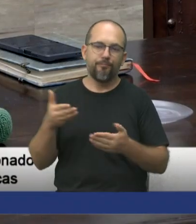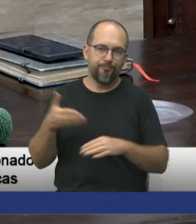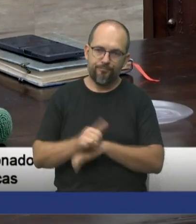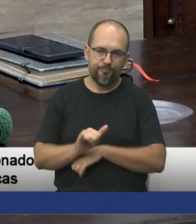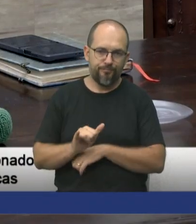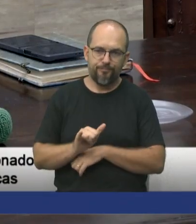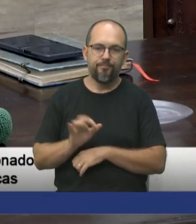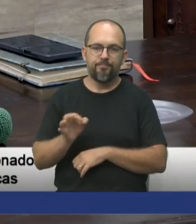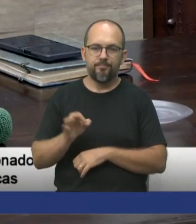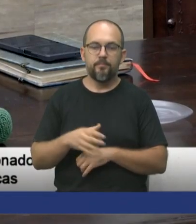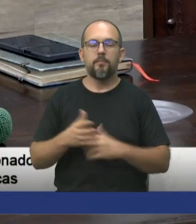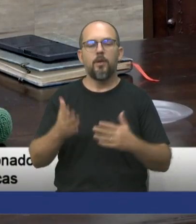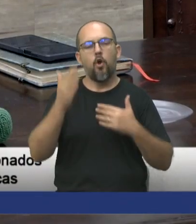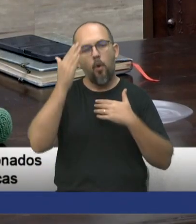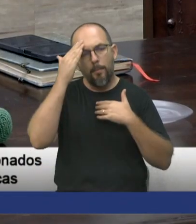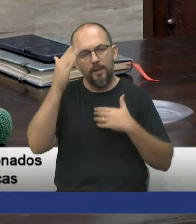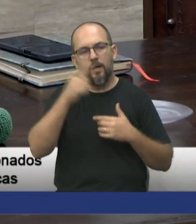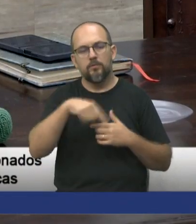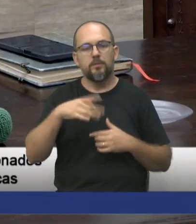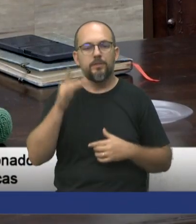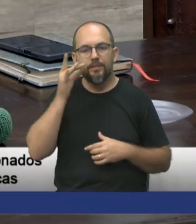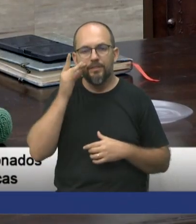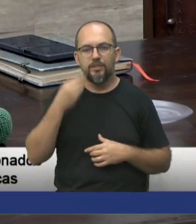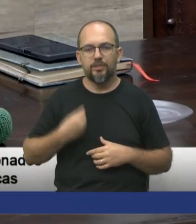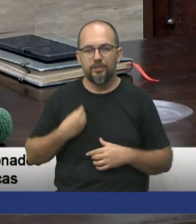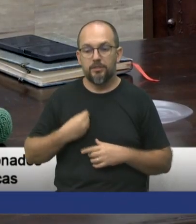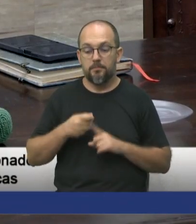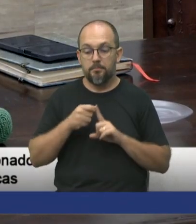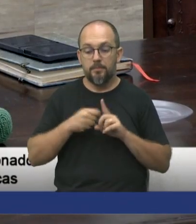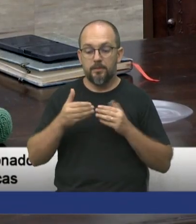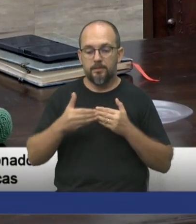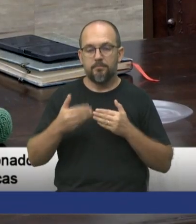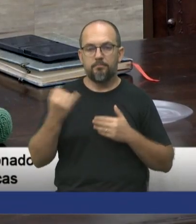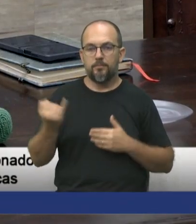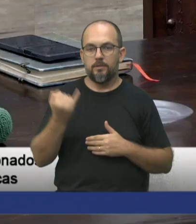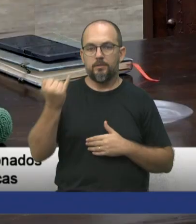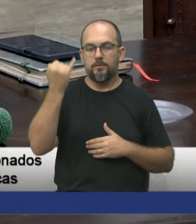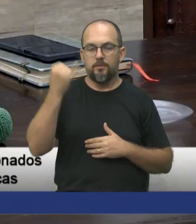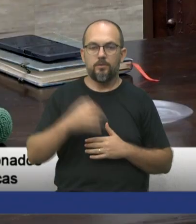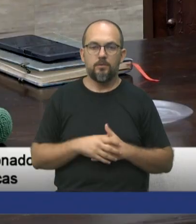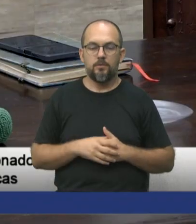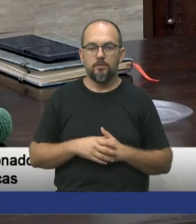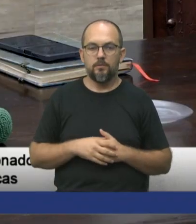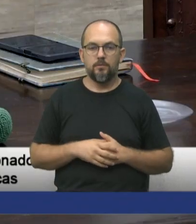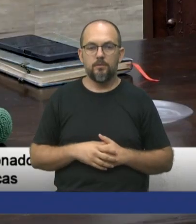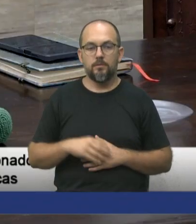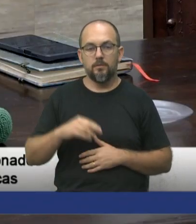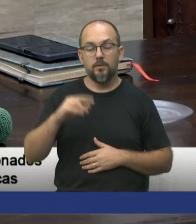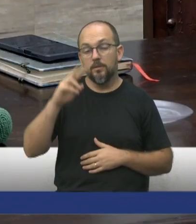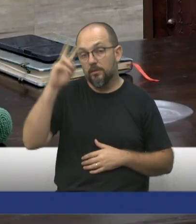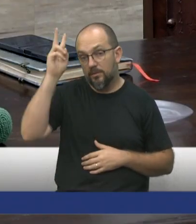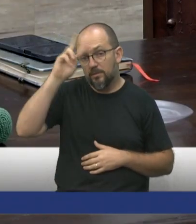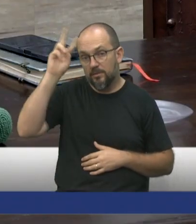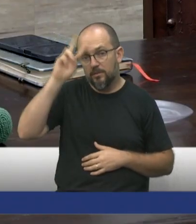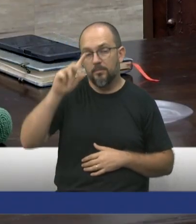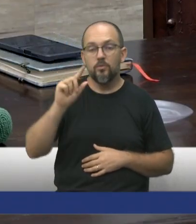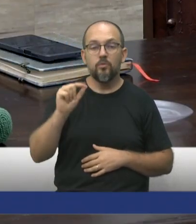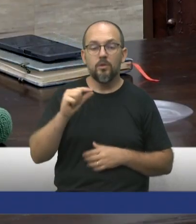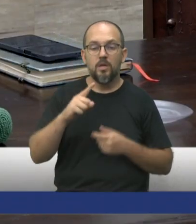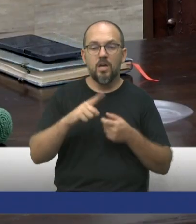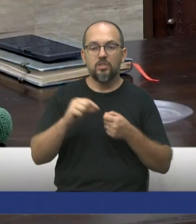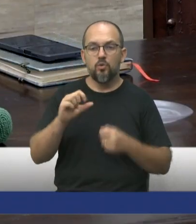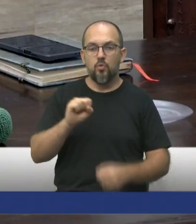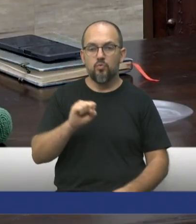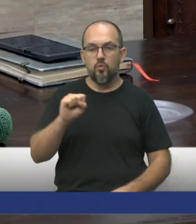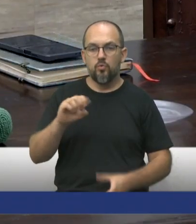as presenças. Nós entramos num mês muito importante, lembrando que o artigo